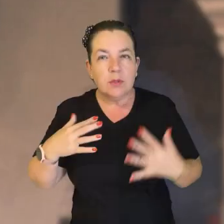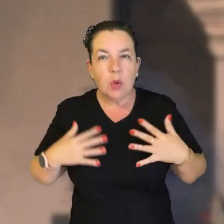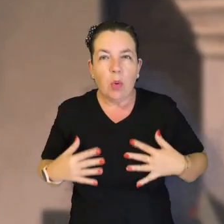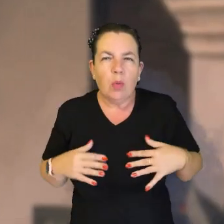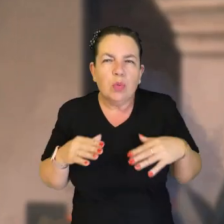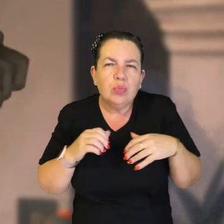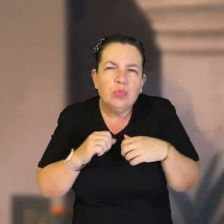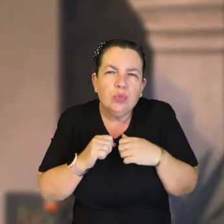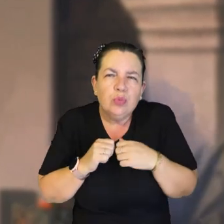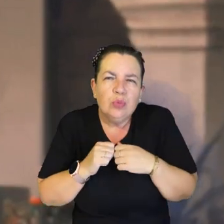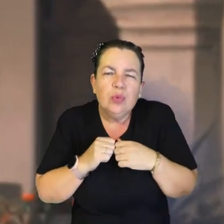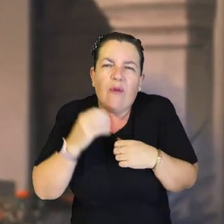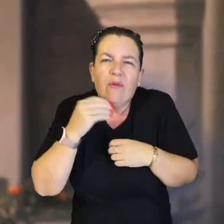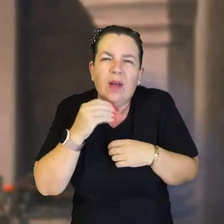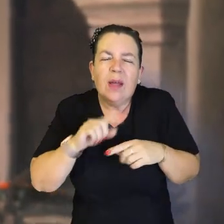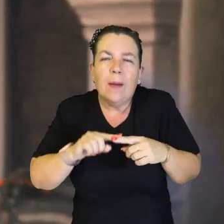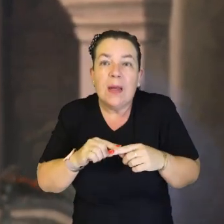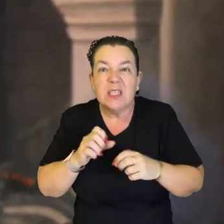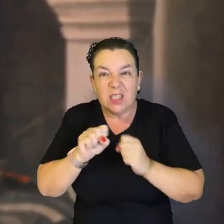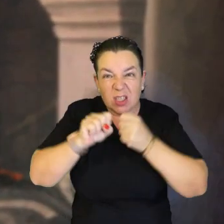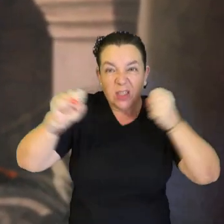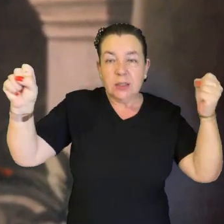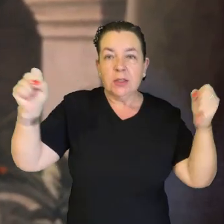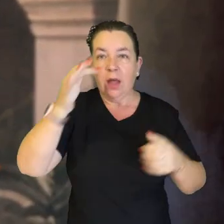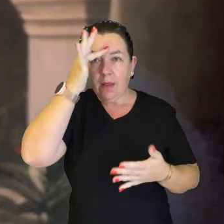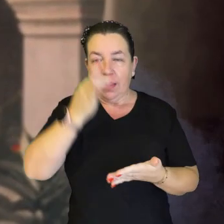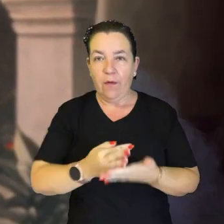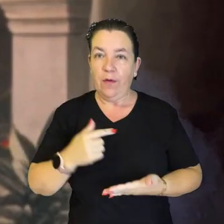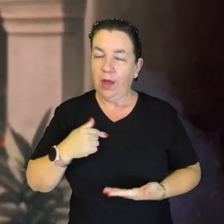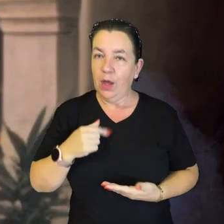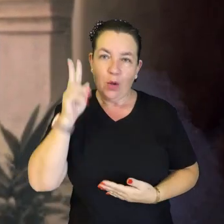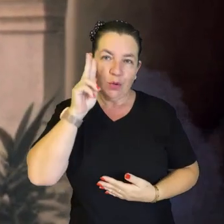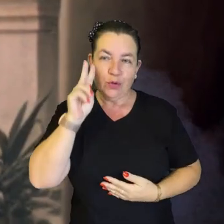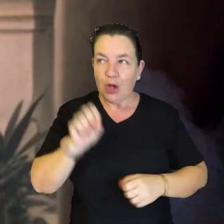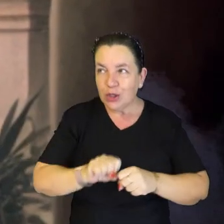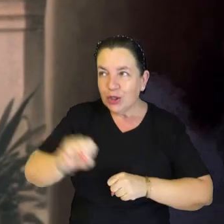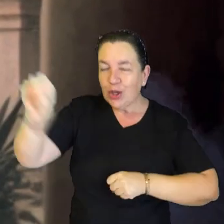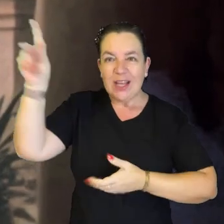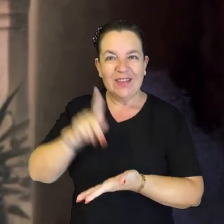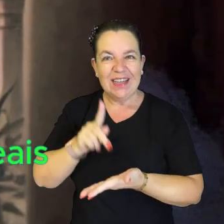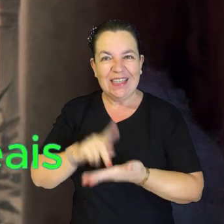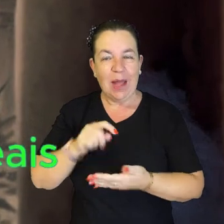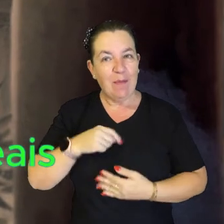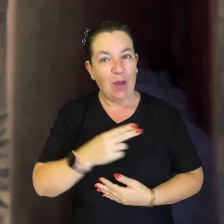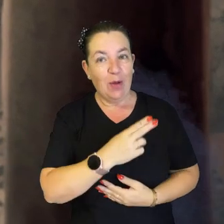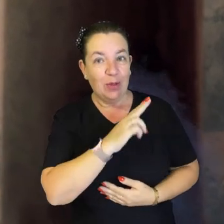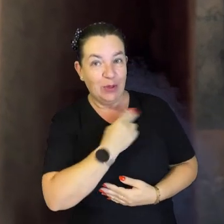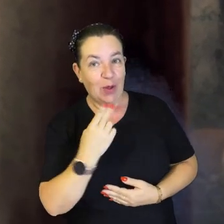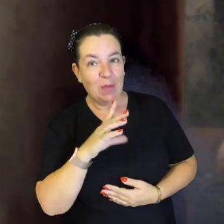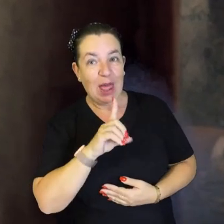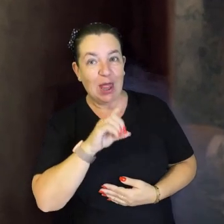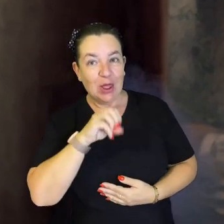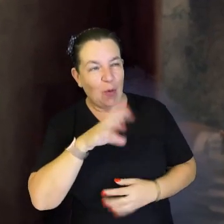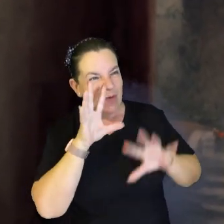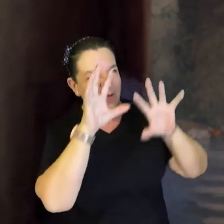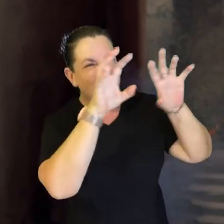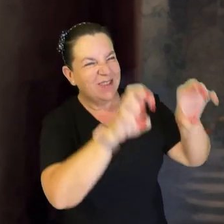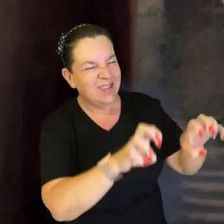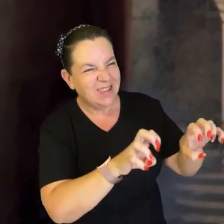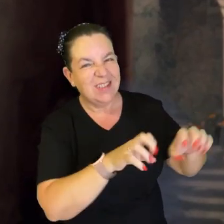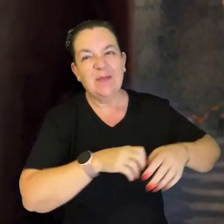Ela tinha um corpo franzino, mas era gigante na fé. E eu sou o contador de histórias de heróis reais. Meu nome é